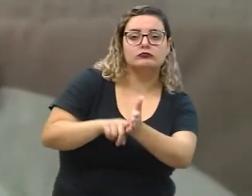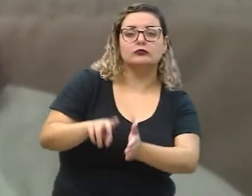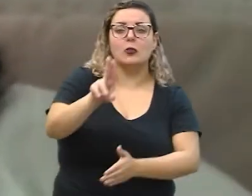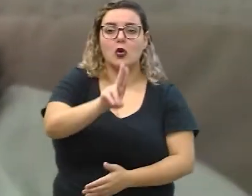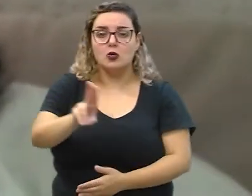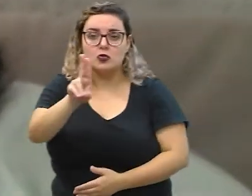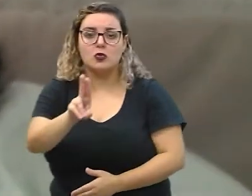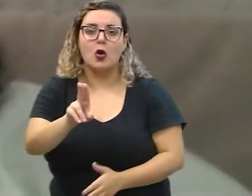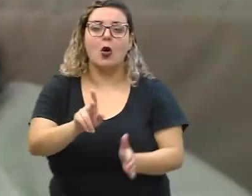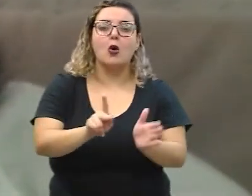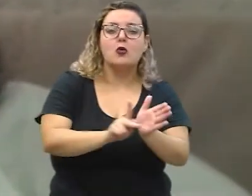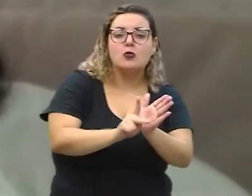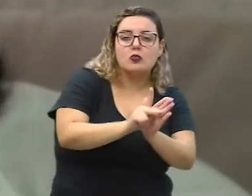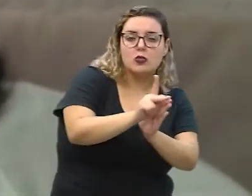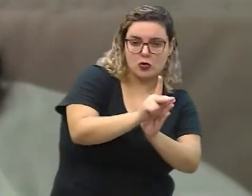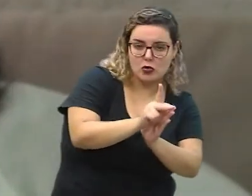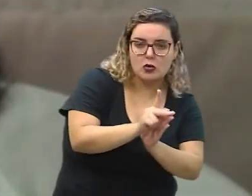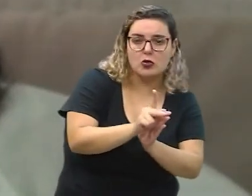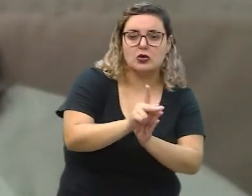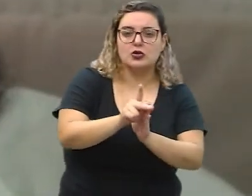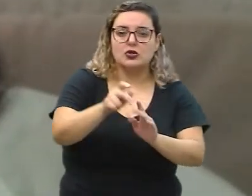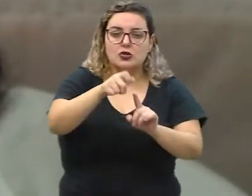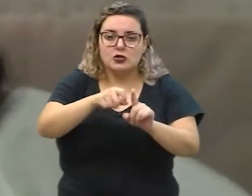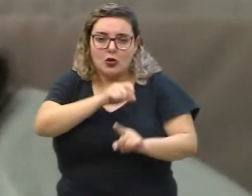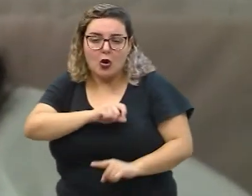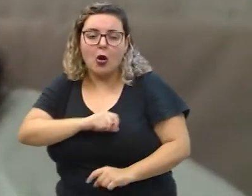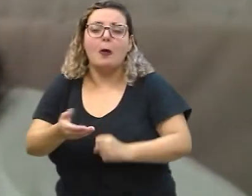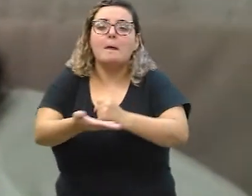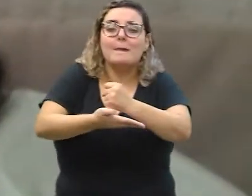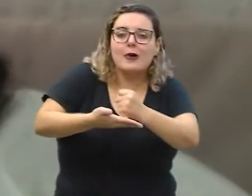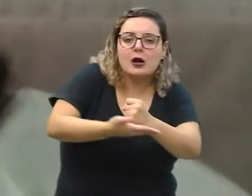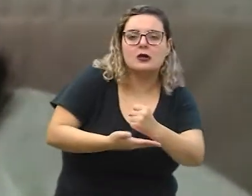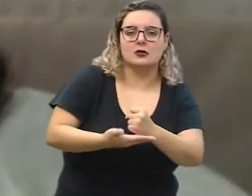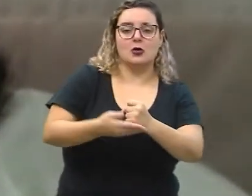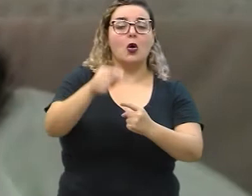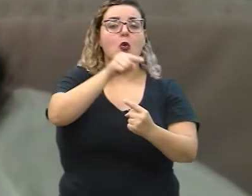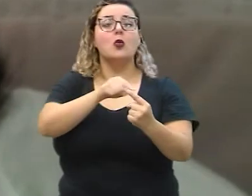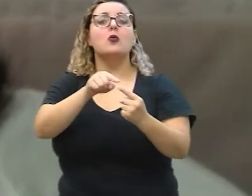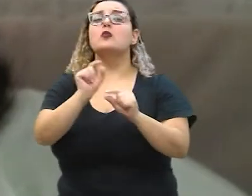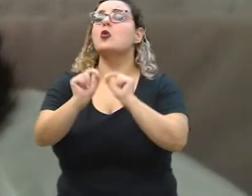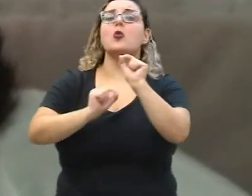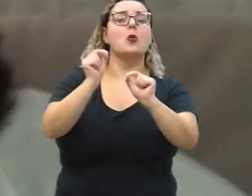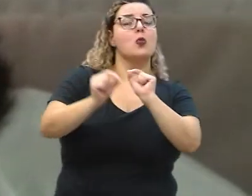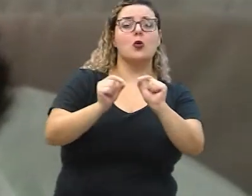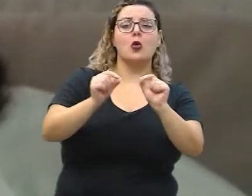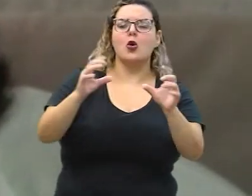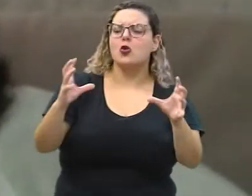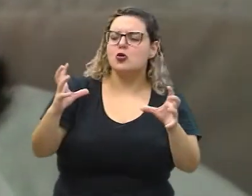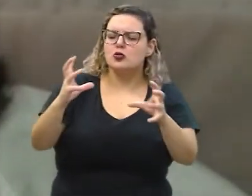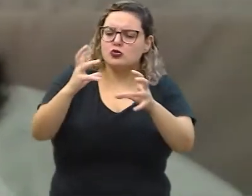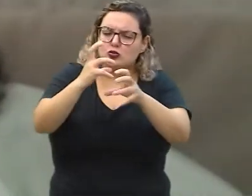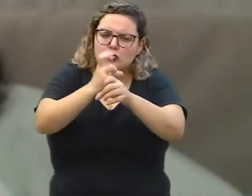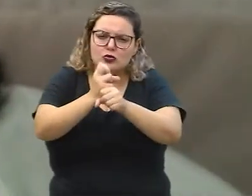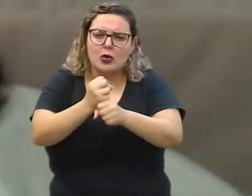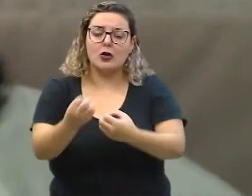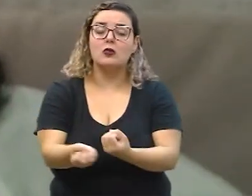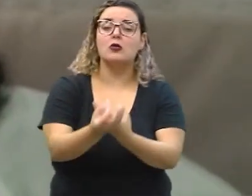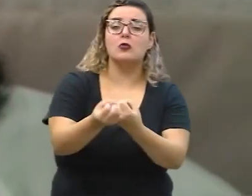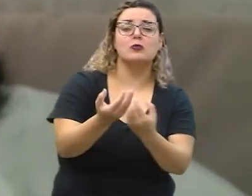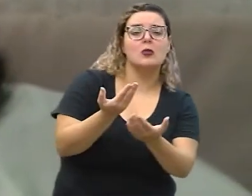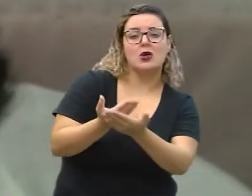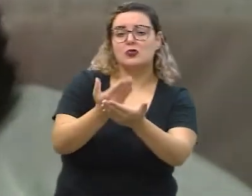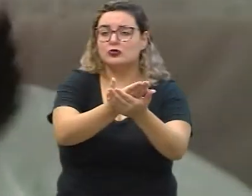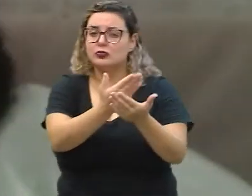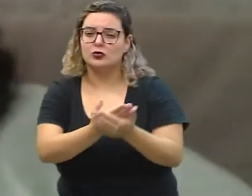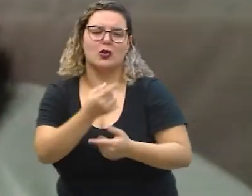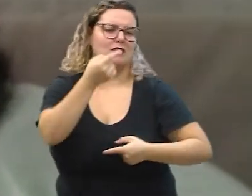sobre a implantação de um programa de renda básica em Campinas tem como objetivo de reunir informações,